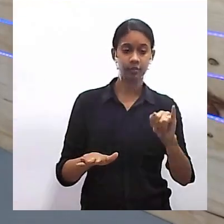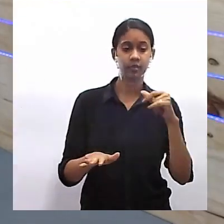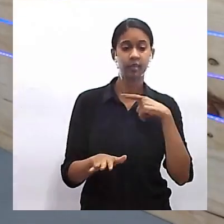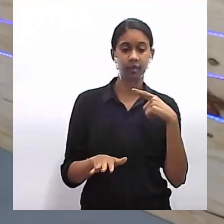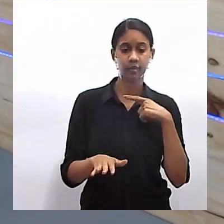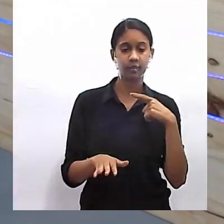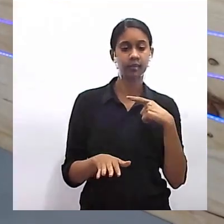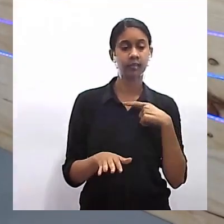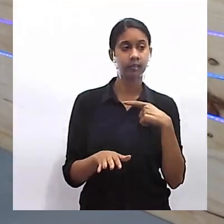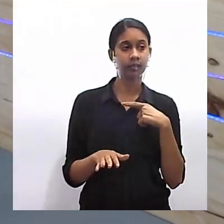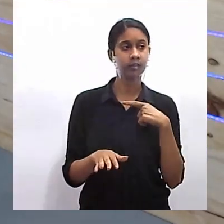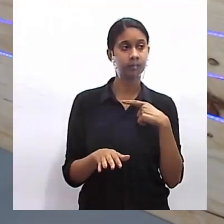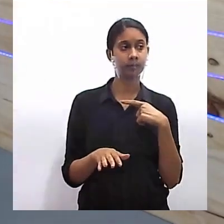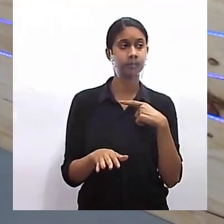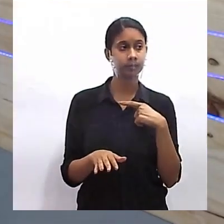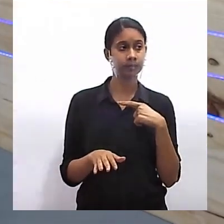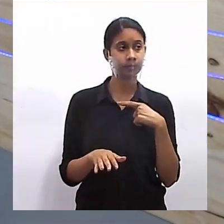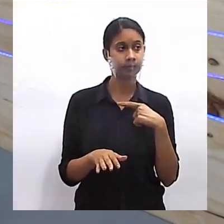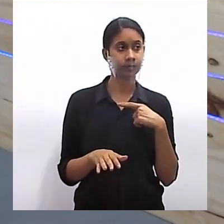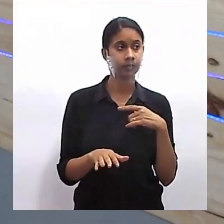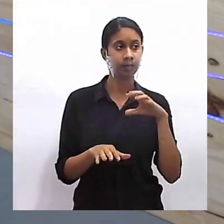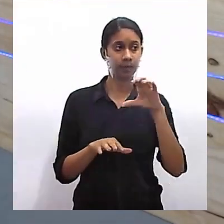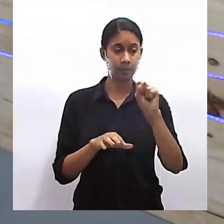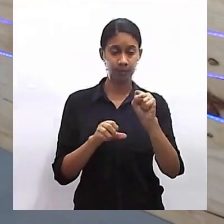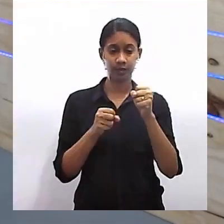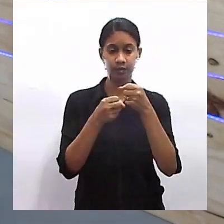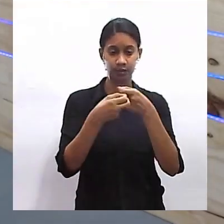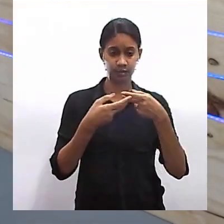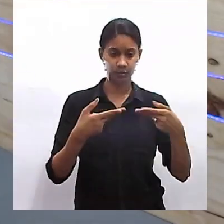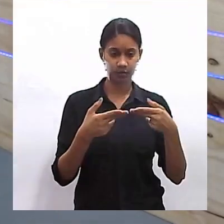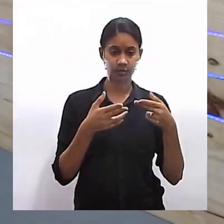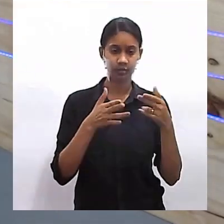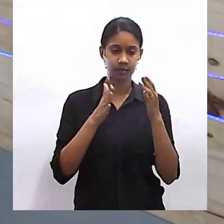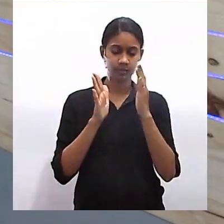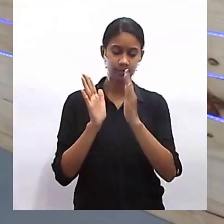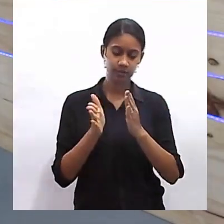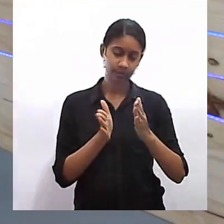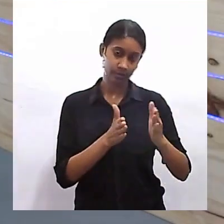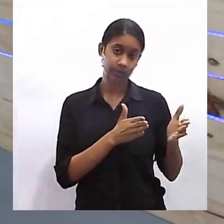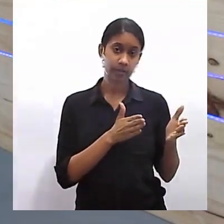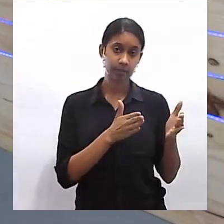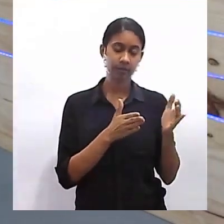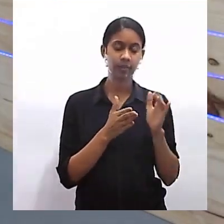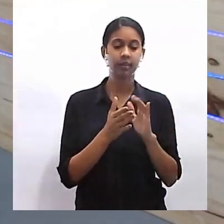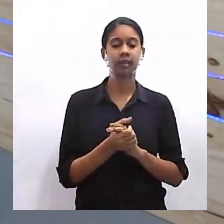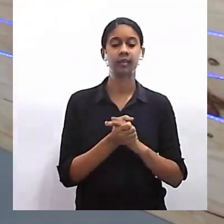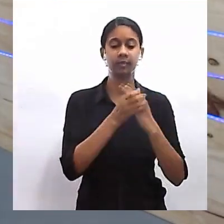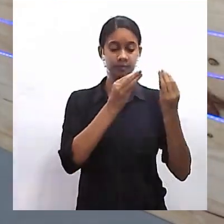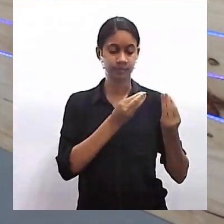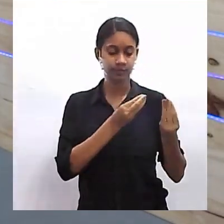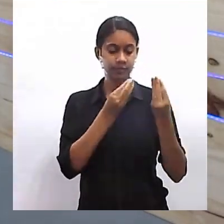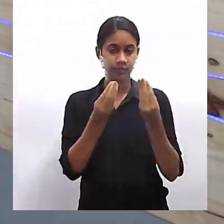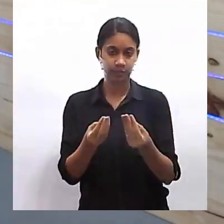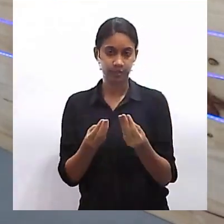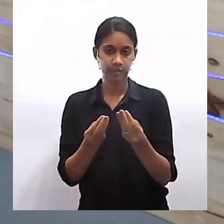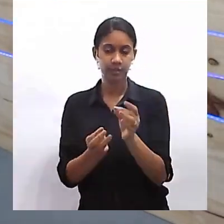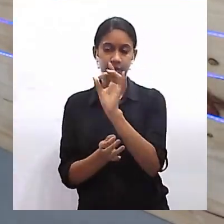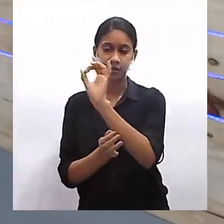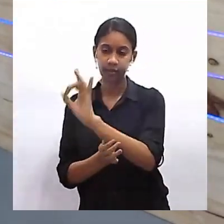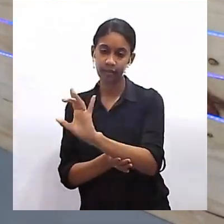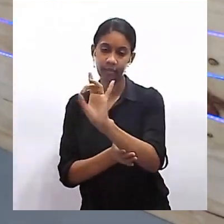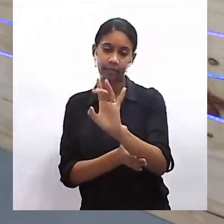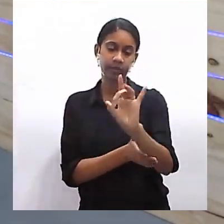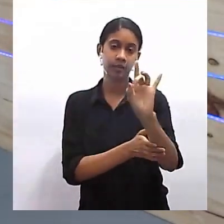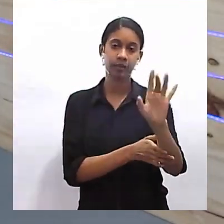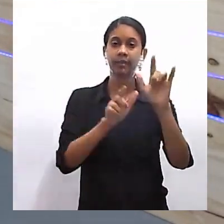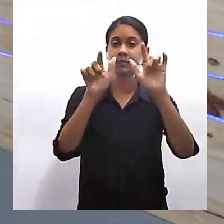gente vai pegar a carga, vai desmembrar e vai fracionar e entregar em cada cliente. Então, isso é mais um